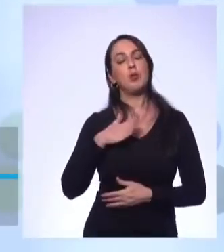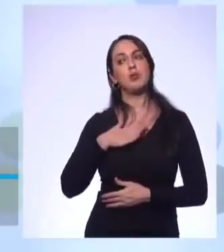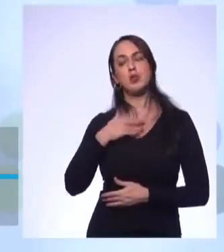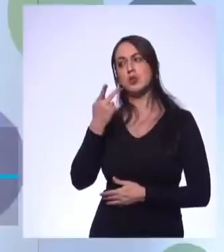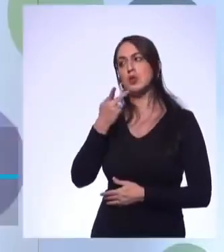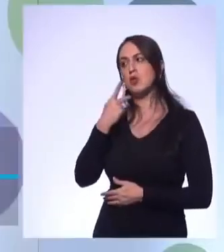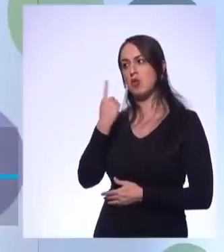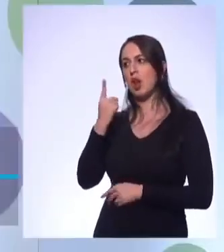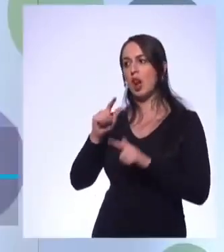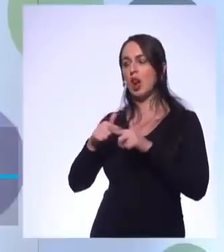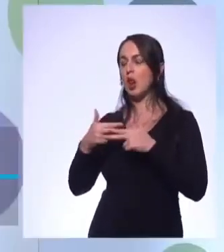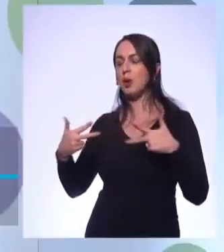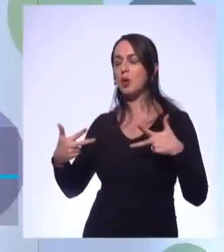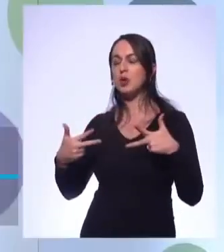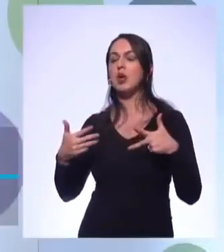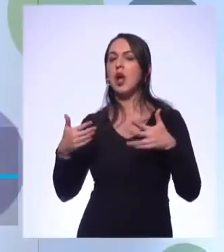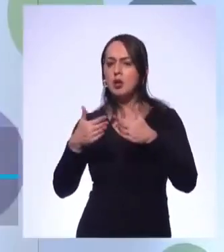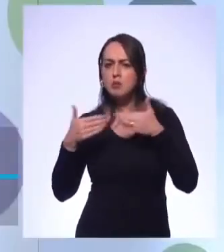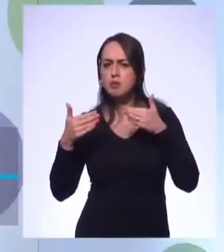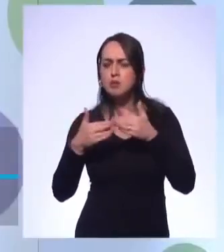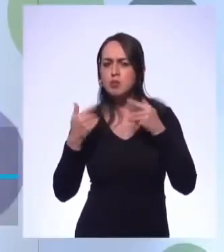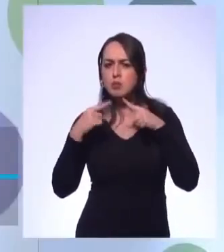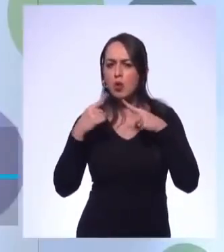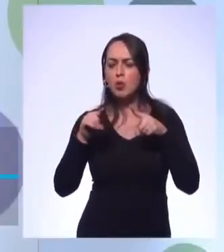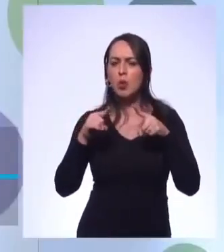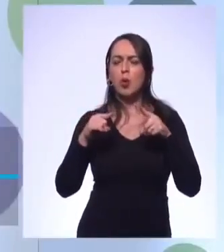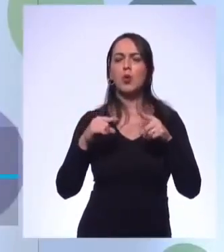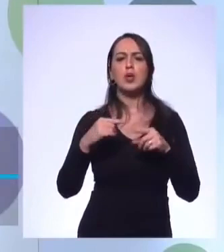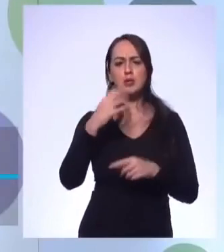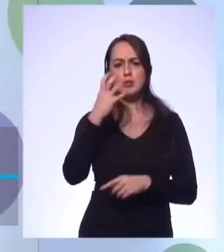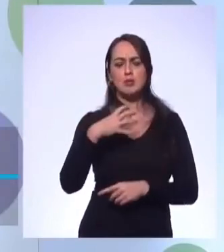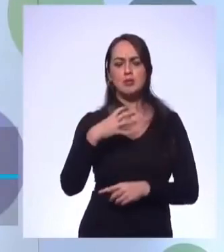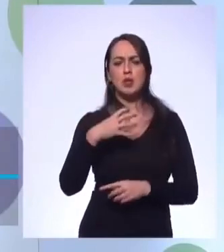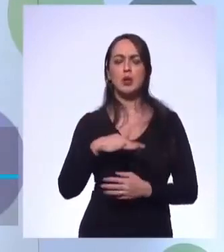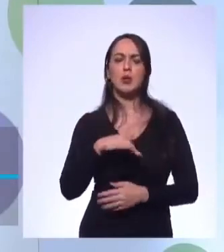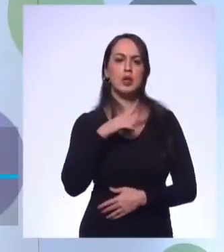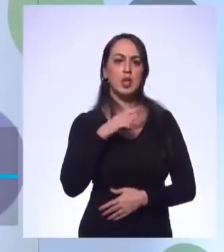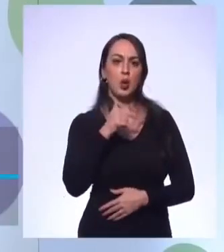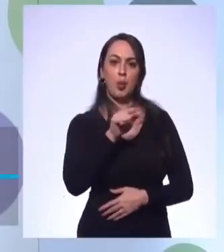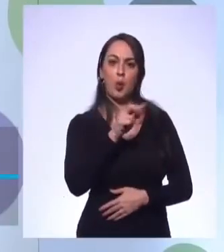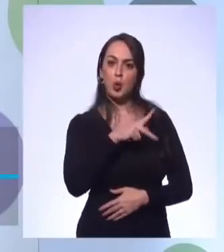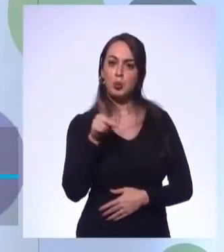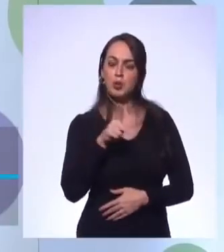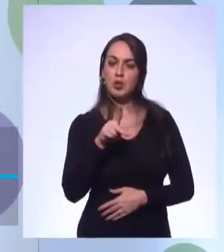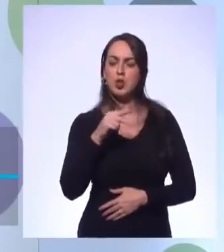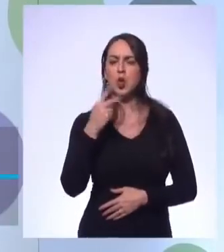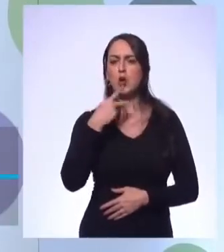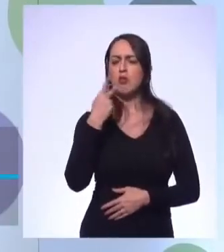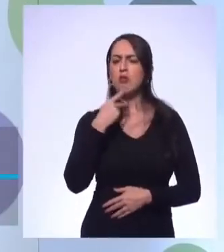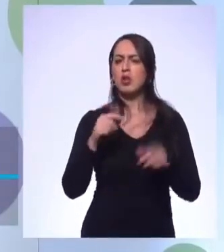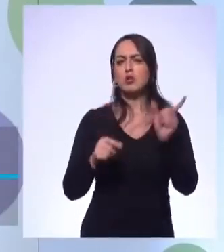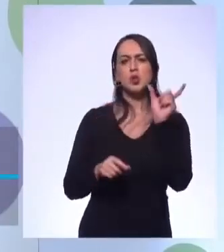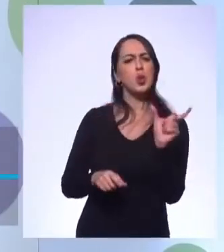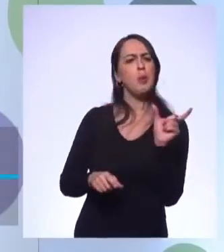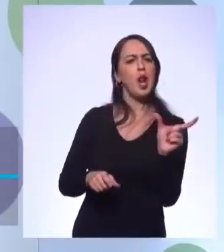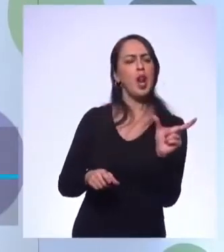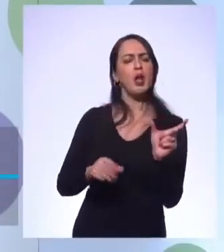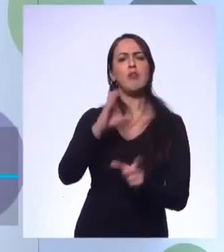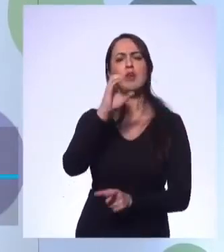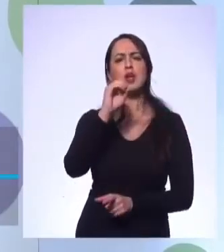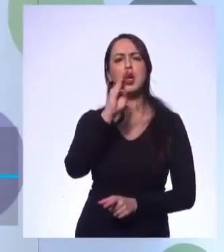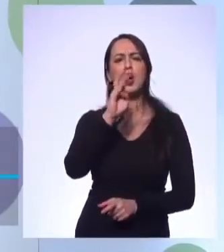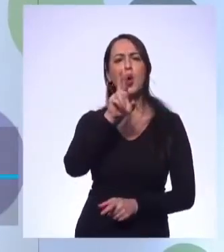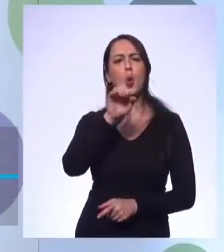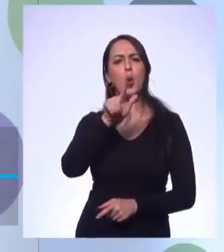Claro. Reivindicação é coisa séria. Aí tem uma professora aqui falando um termo. Professora, obrigada. Por que eu não lembrei desse termo quando eu estava montando os